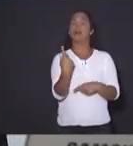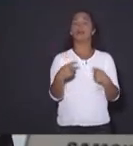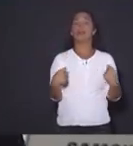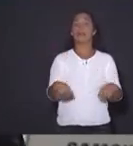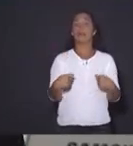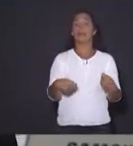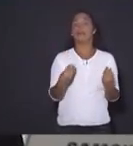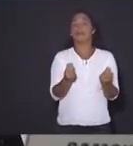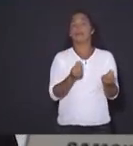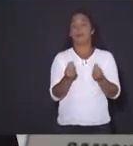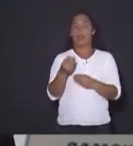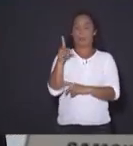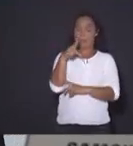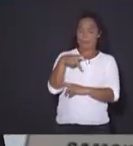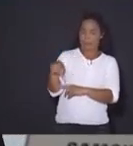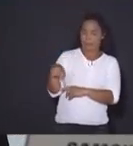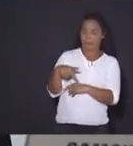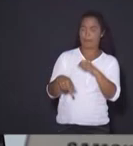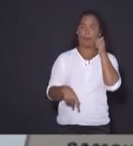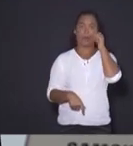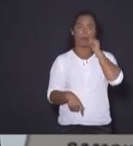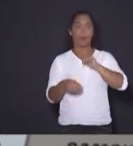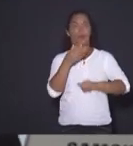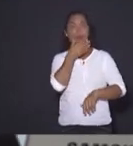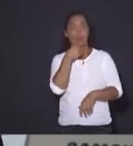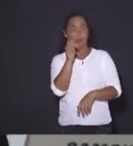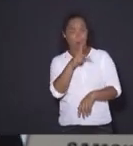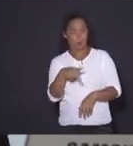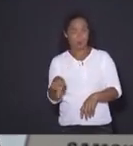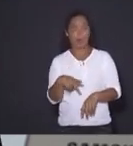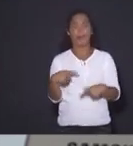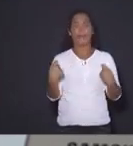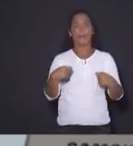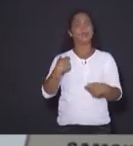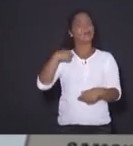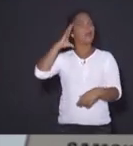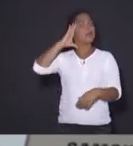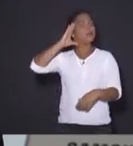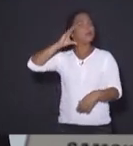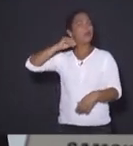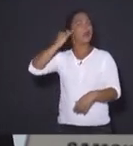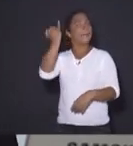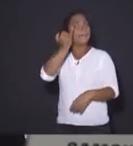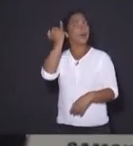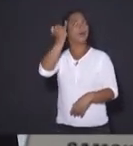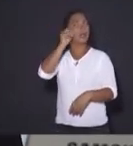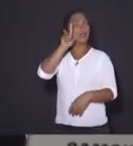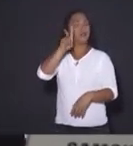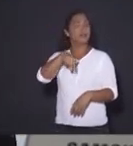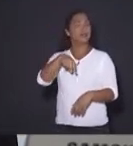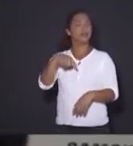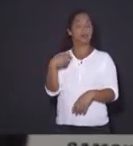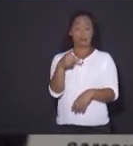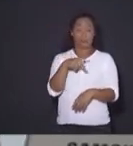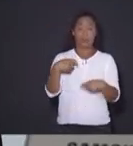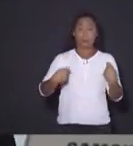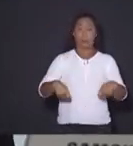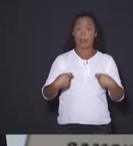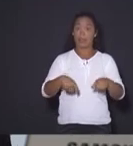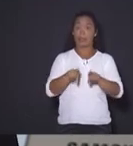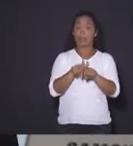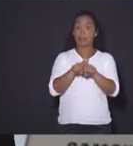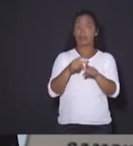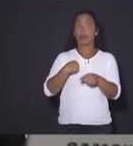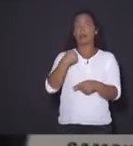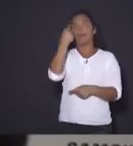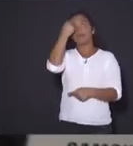é de ter professores e professoras aliados por todo o país que entendam essa importância e para isso a gente precisa construir uma ideia